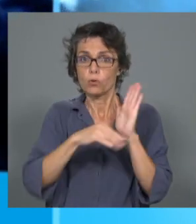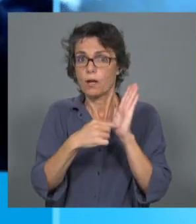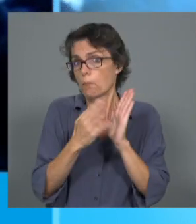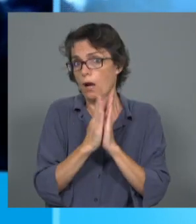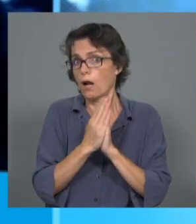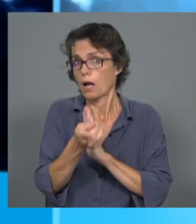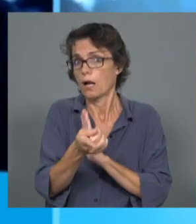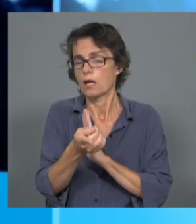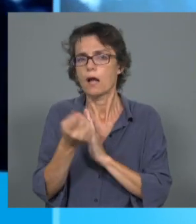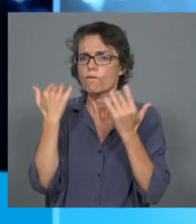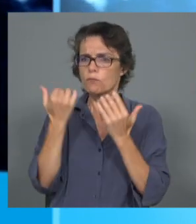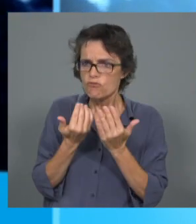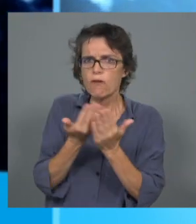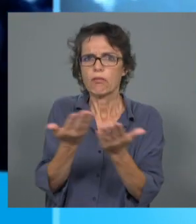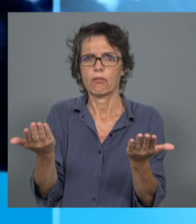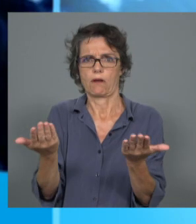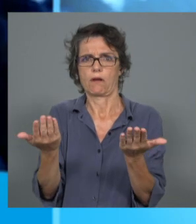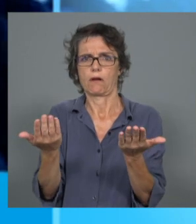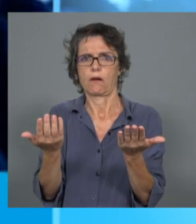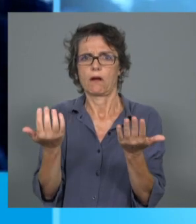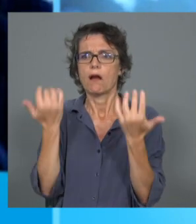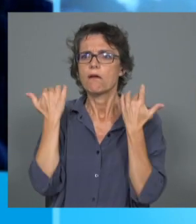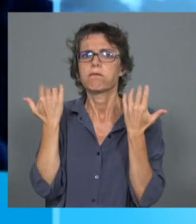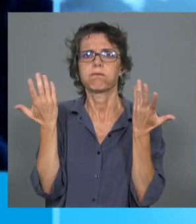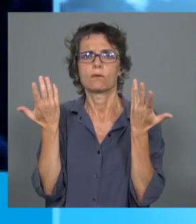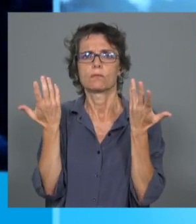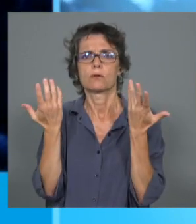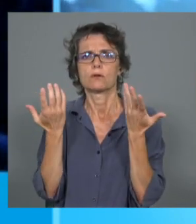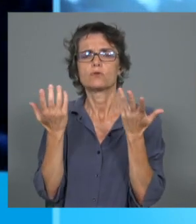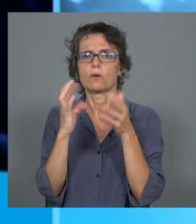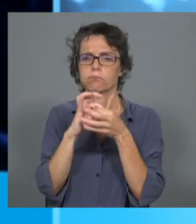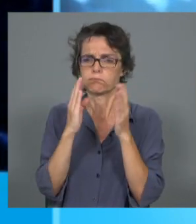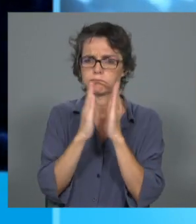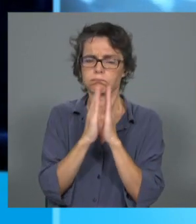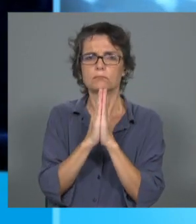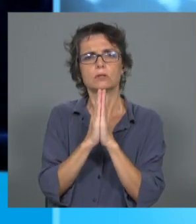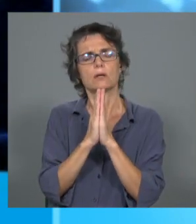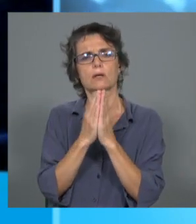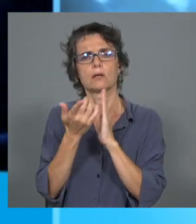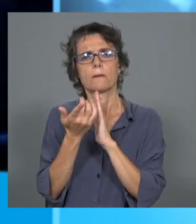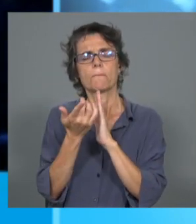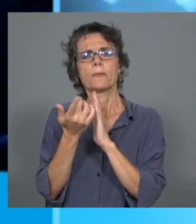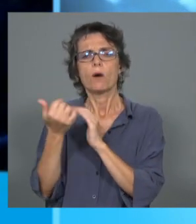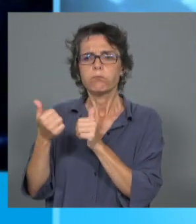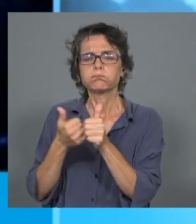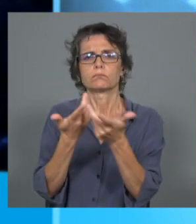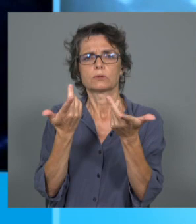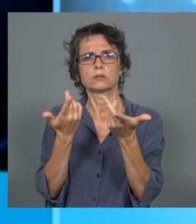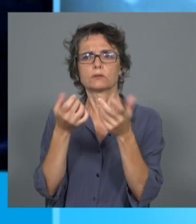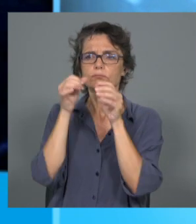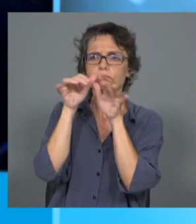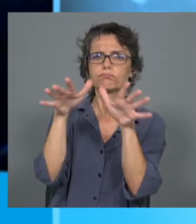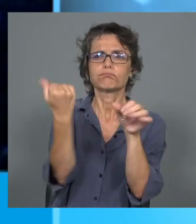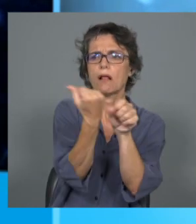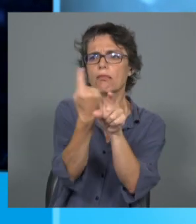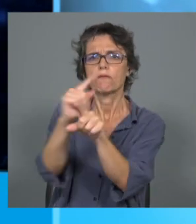informativo, porque, enfim, há sempre informação mesmo na religião, no proselitismo religioso, no dar a conhecer as